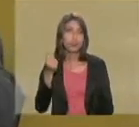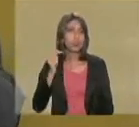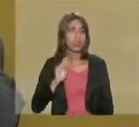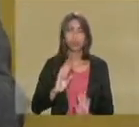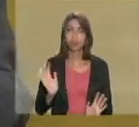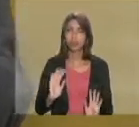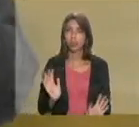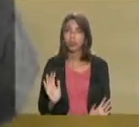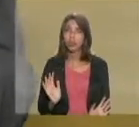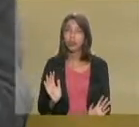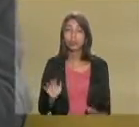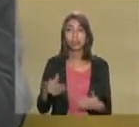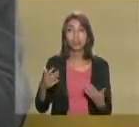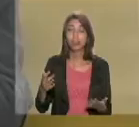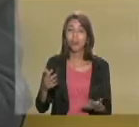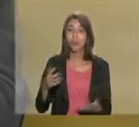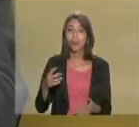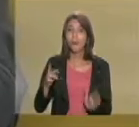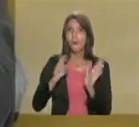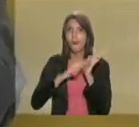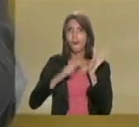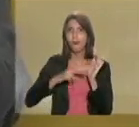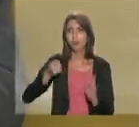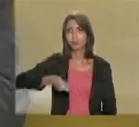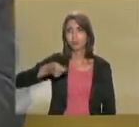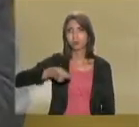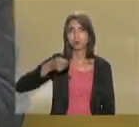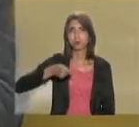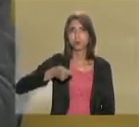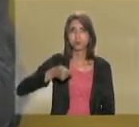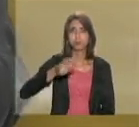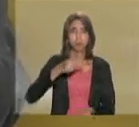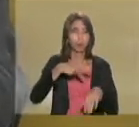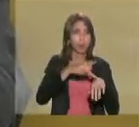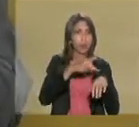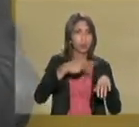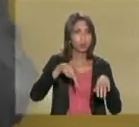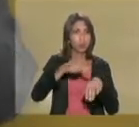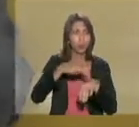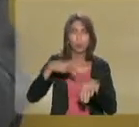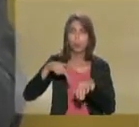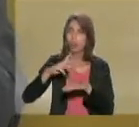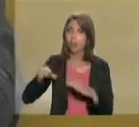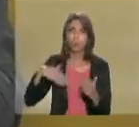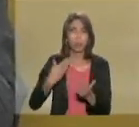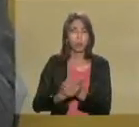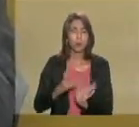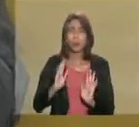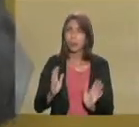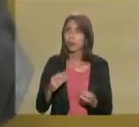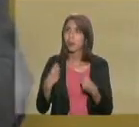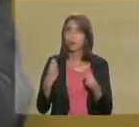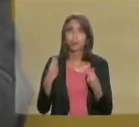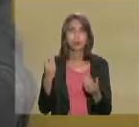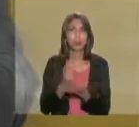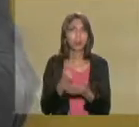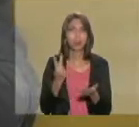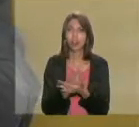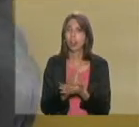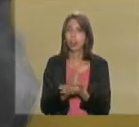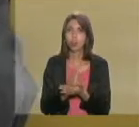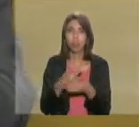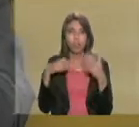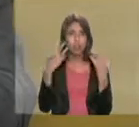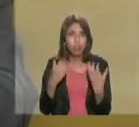e pecuniários imensos. Então ditaram regras para os países, e ditam, né, absurdas de